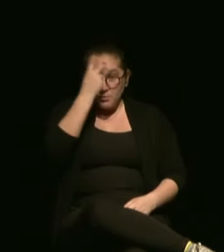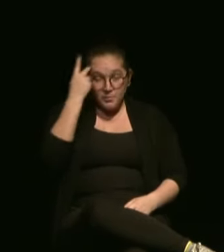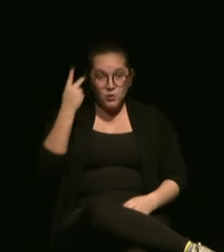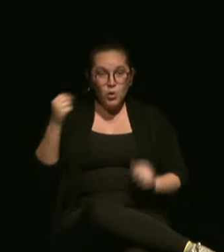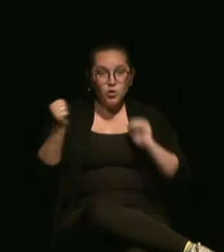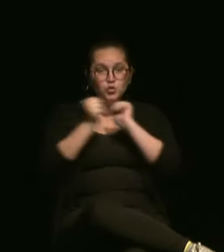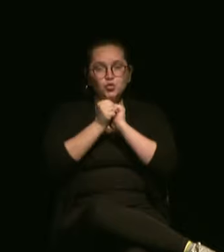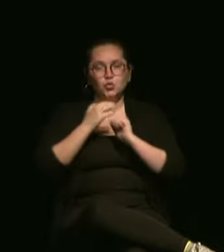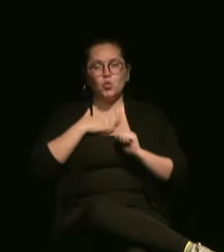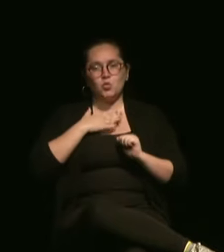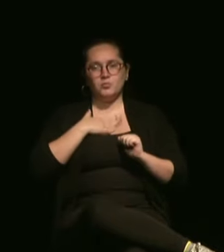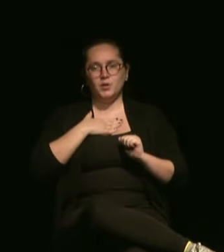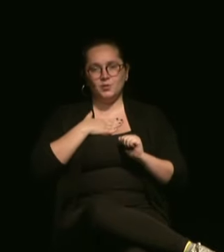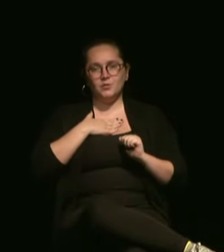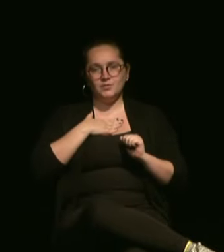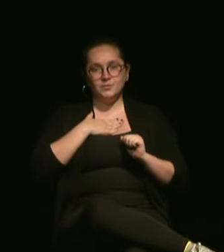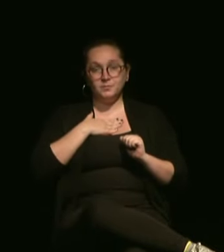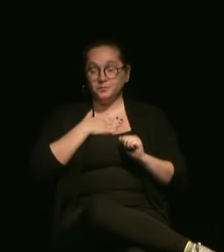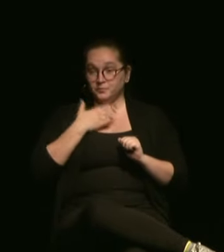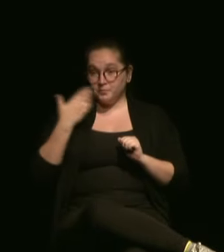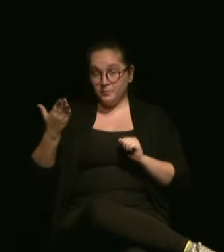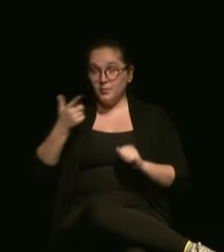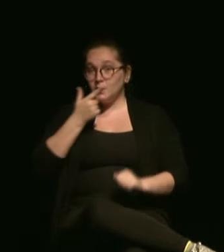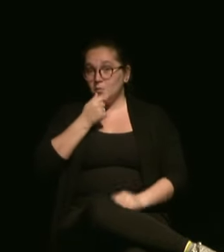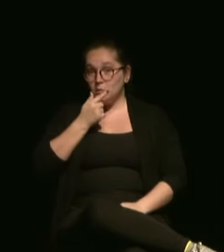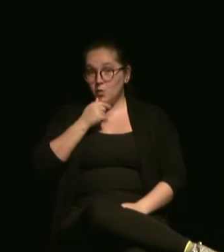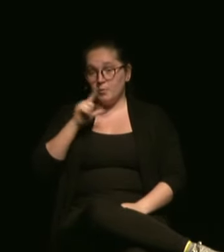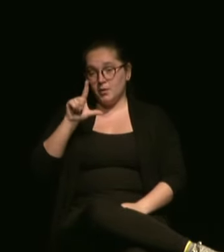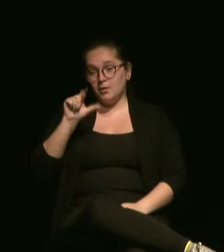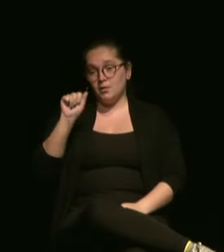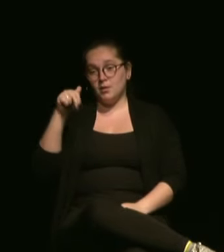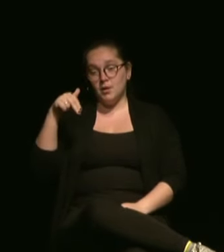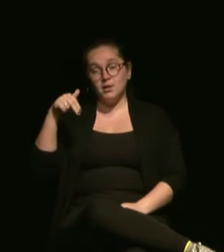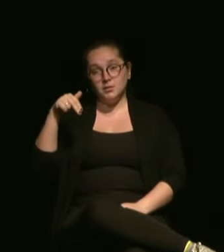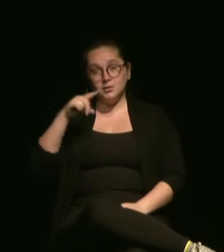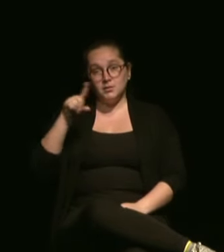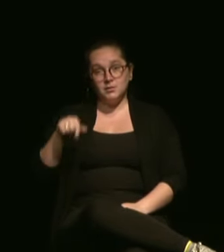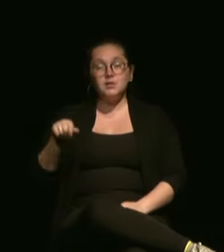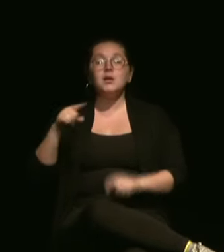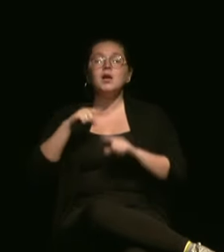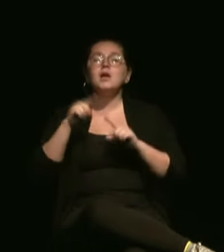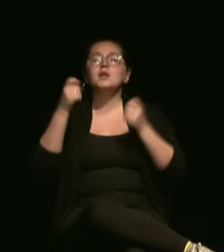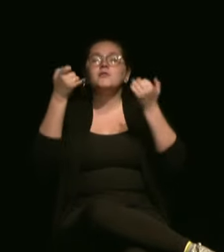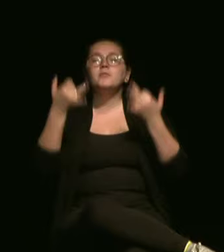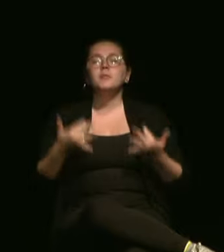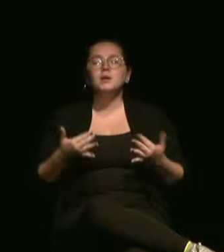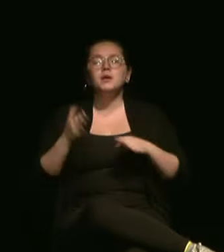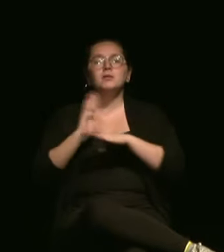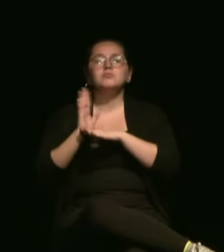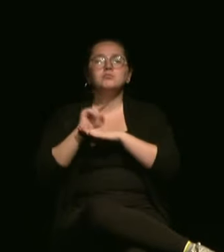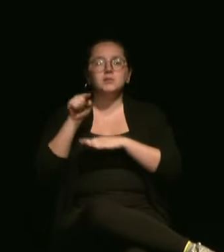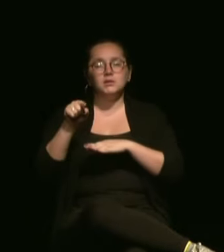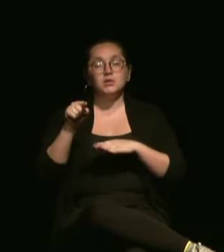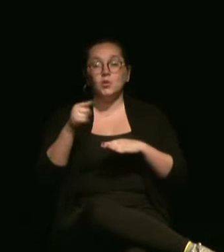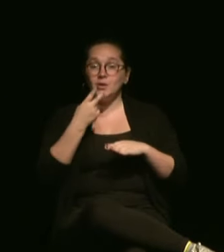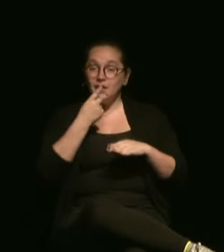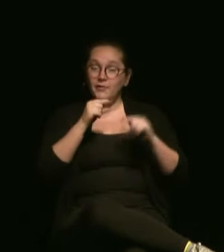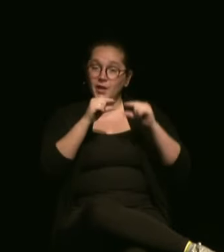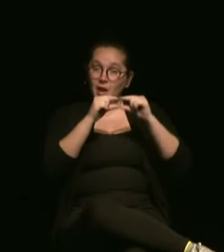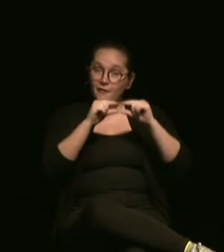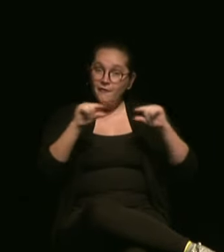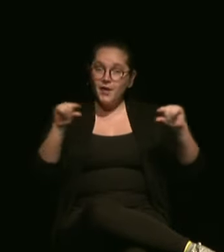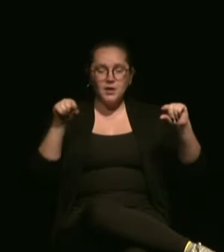fundamenta o filme dele nessa convicção. E ele vai dizer essa frase